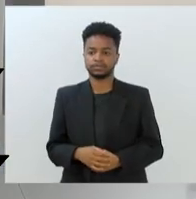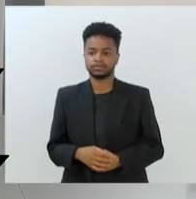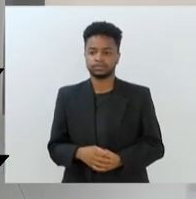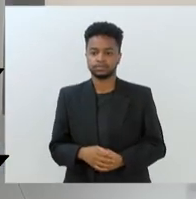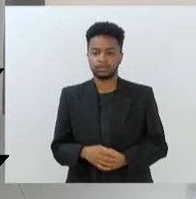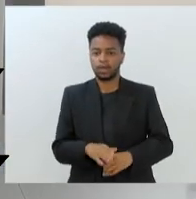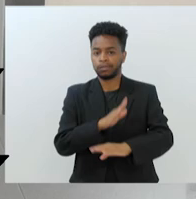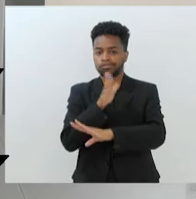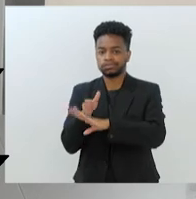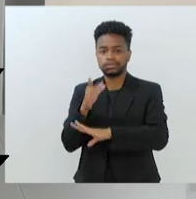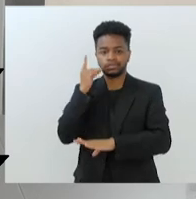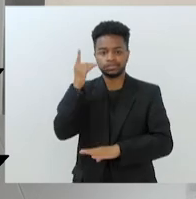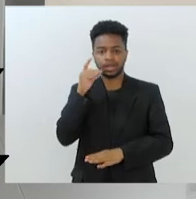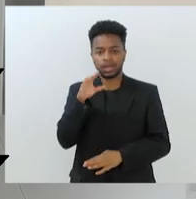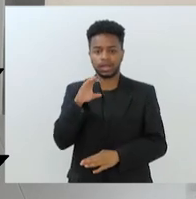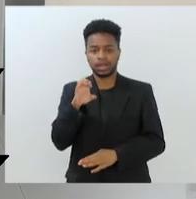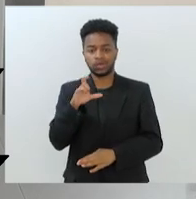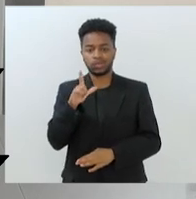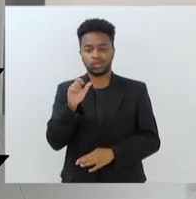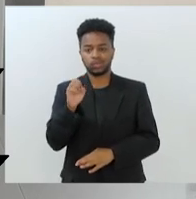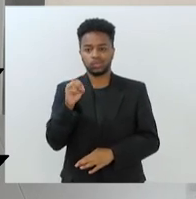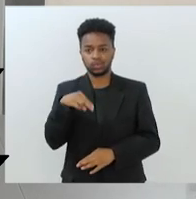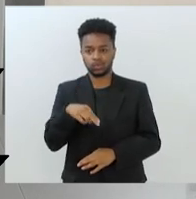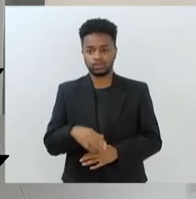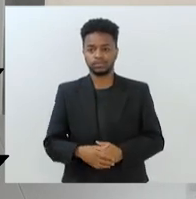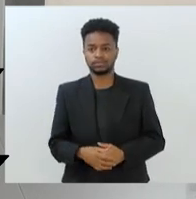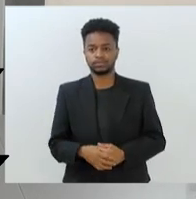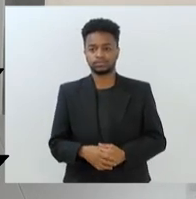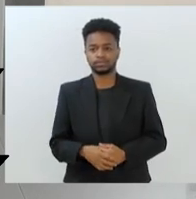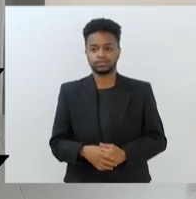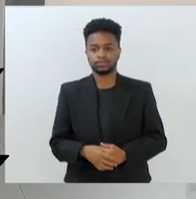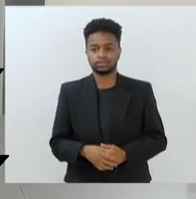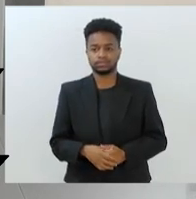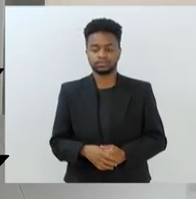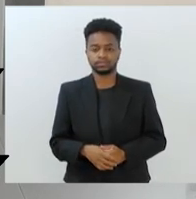Cristo. Deputado Renan Jordi veio lhe convidar para ir com ele na Praia de Itaipu.